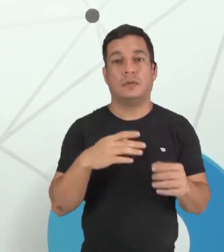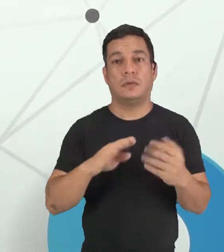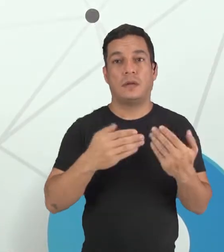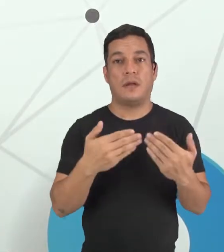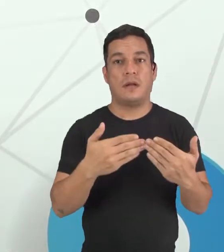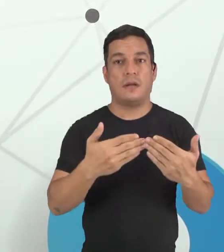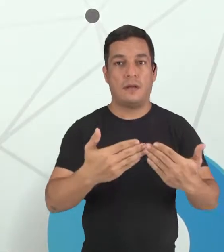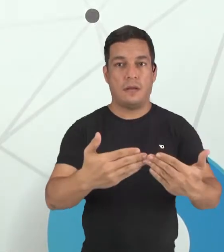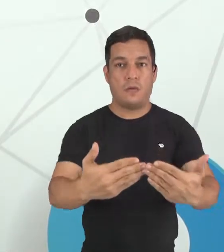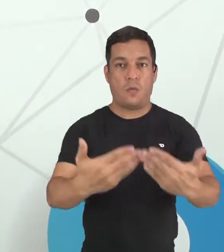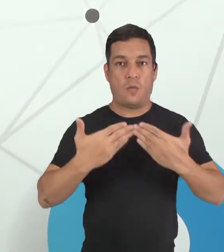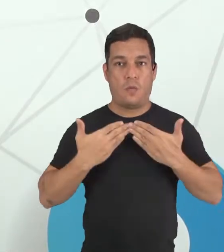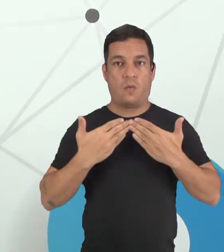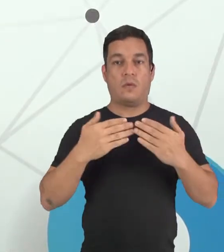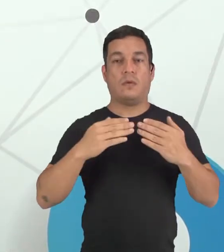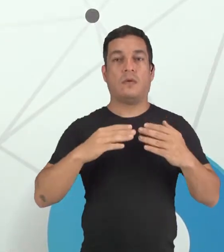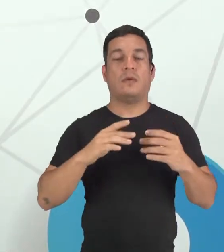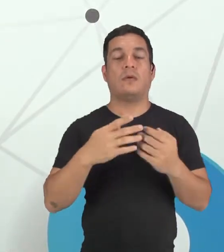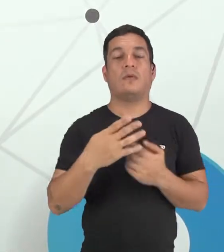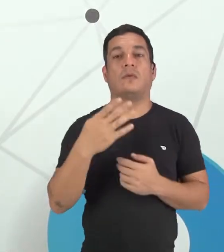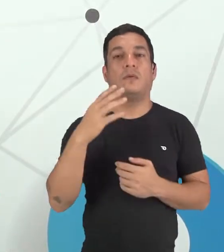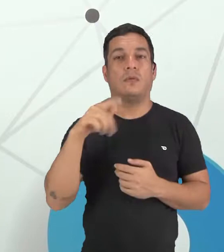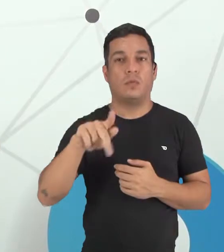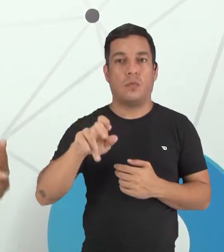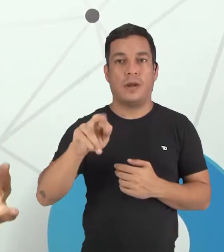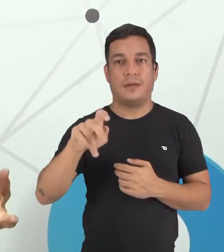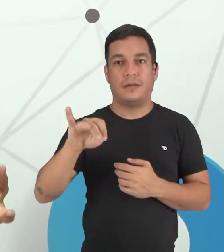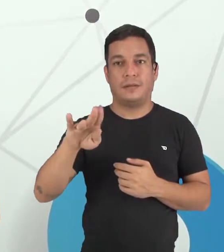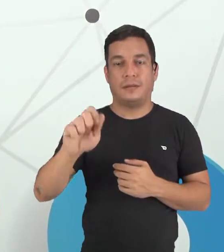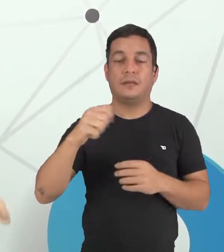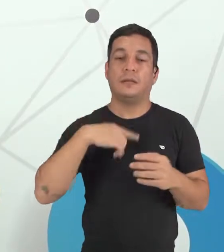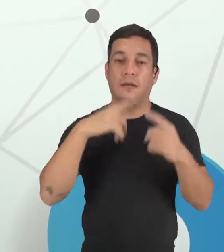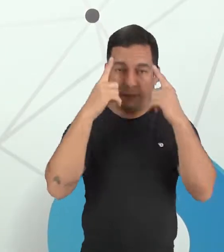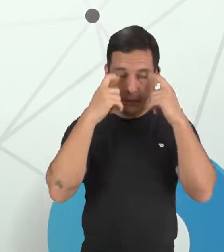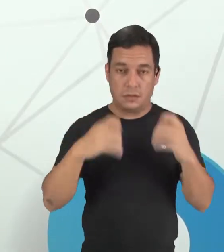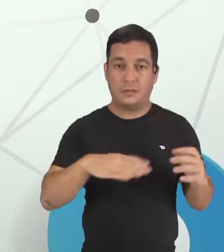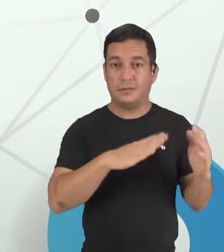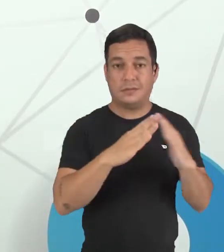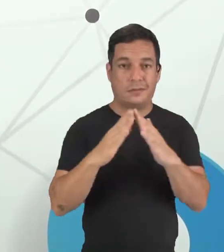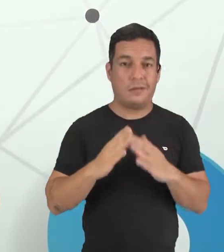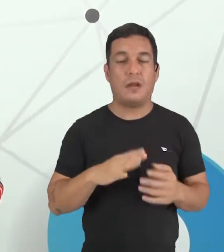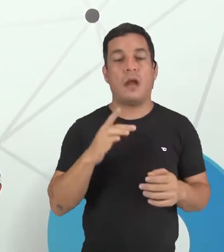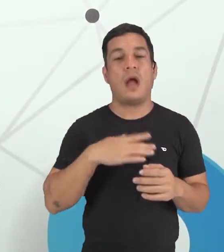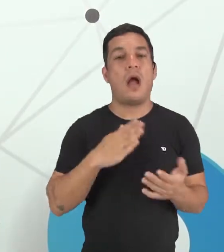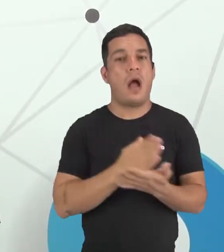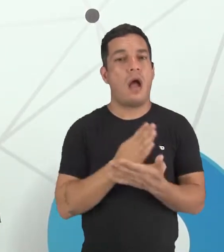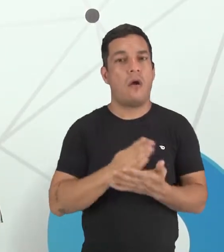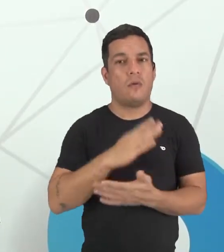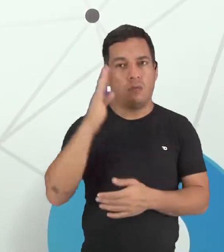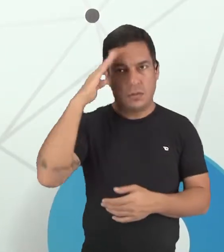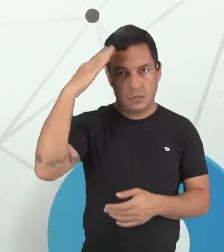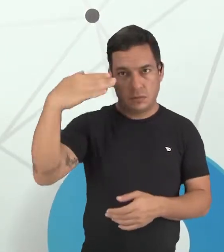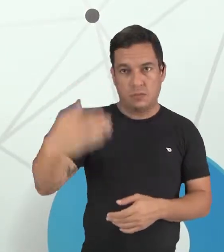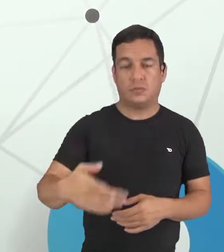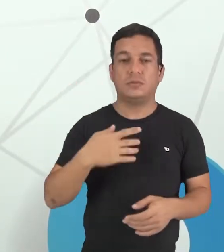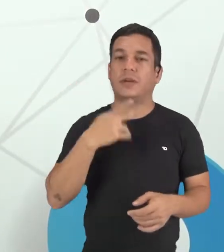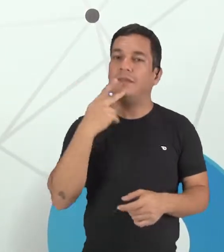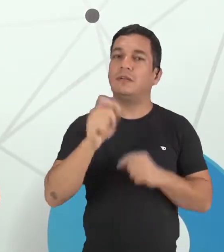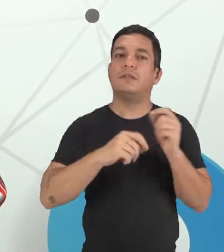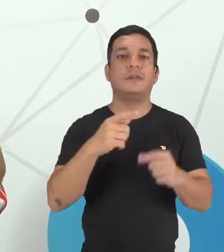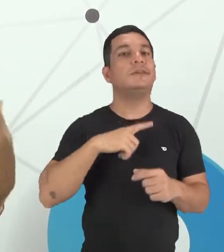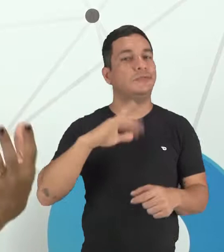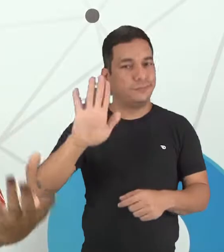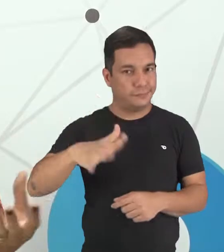e o aumento da violência doméstica. Algumas autoridades já previam que teríamos esse aumento, digamos